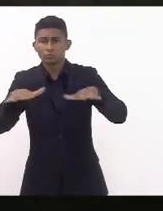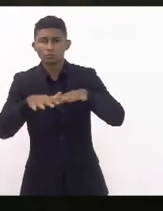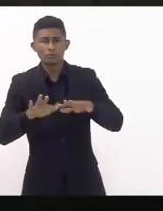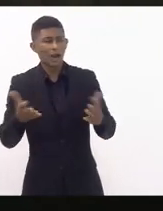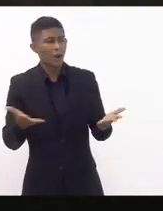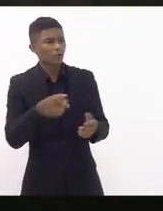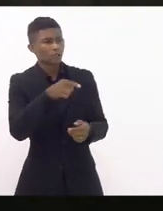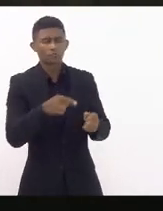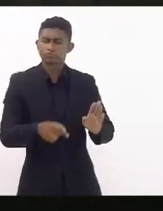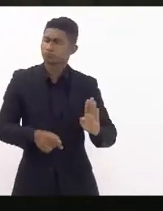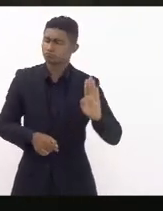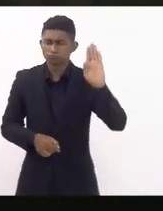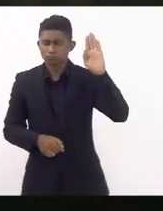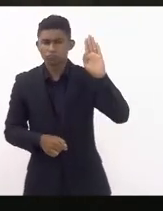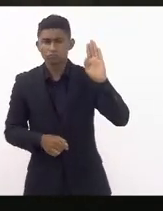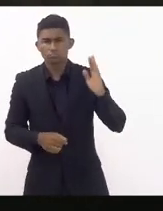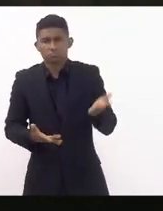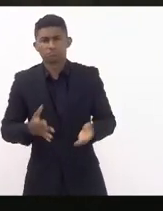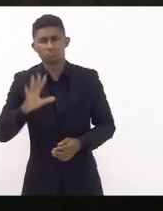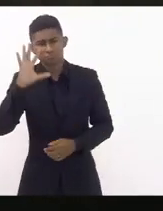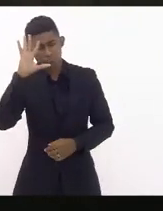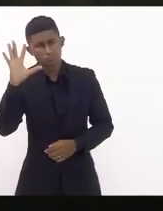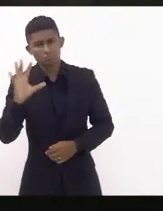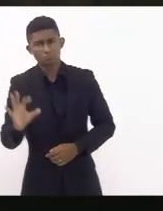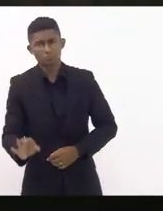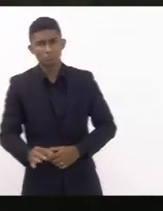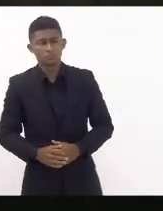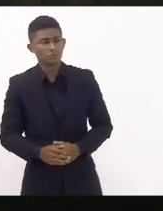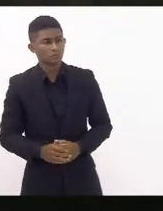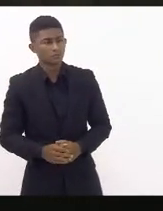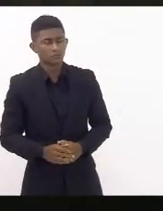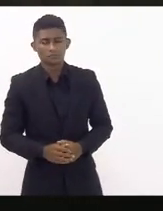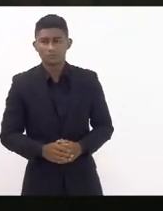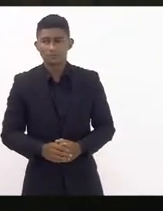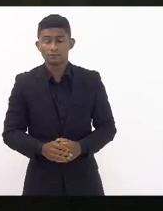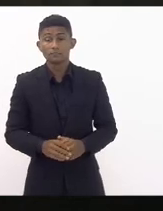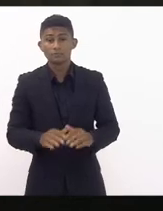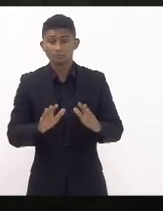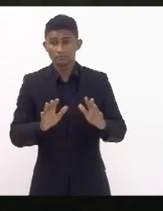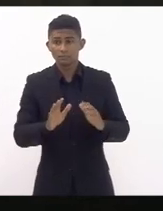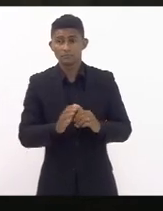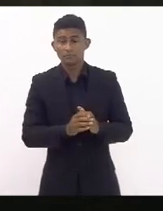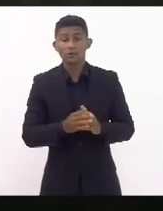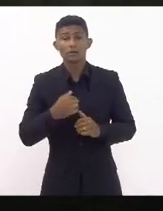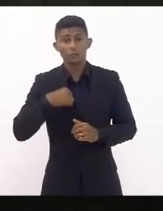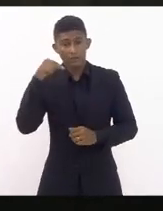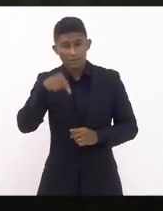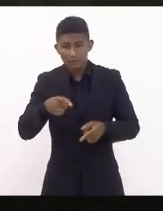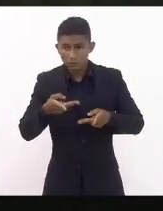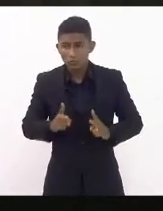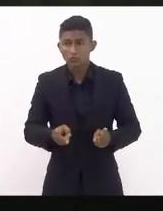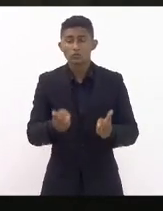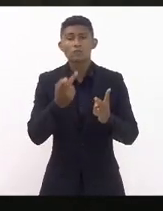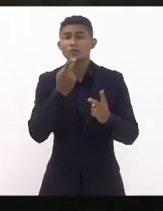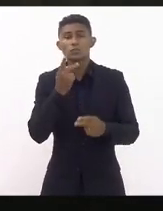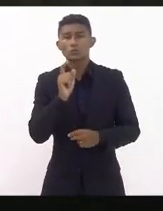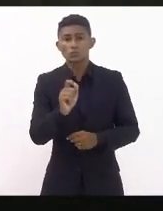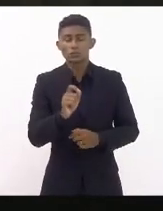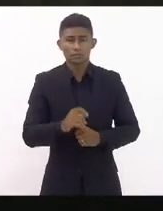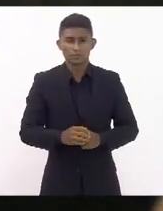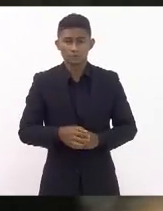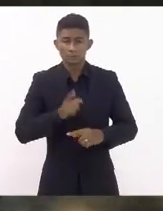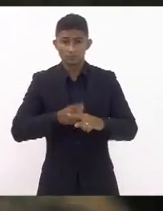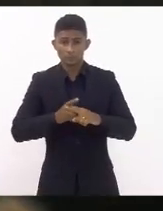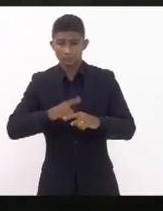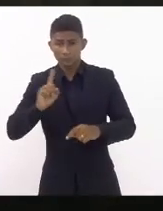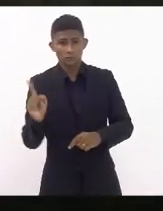aí de, né, não sei, mas eu queria dar continuidade à minha fala, porque nós,